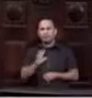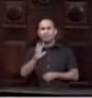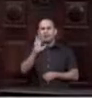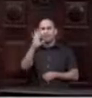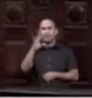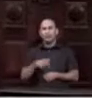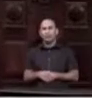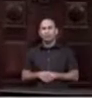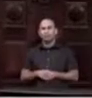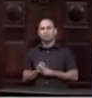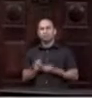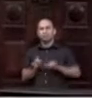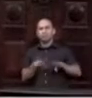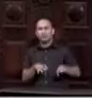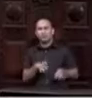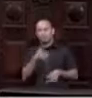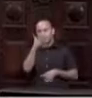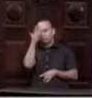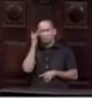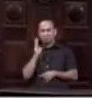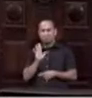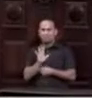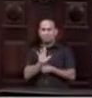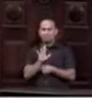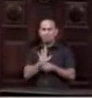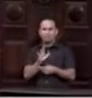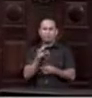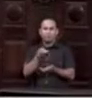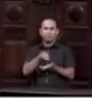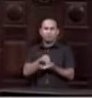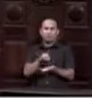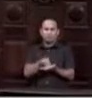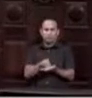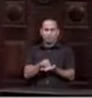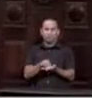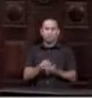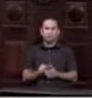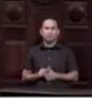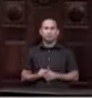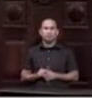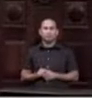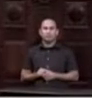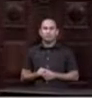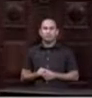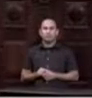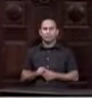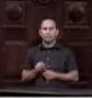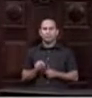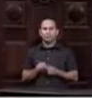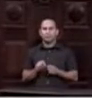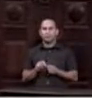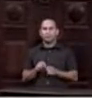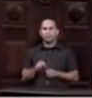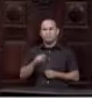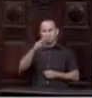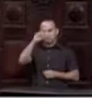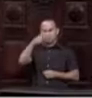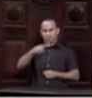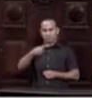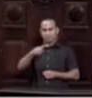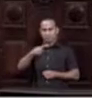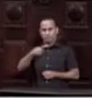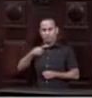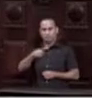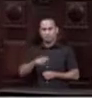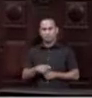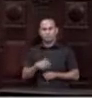ser fornecidos pelo Estado, descumprindo a sua obrigação,